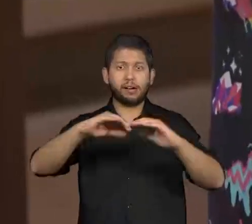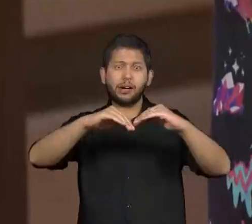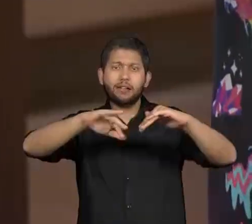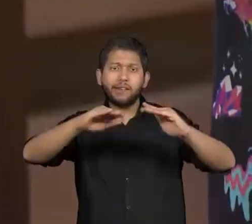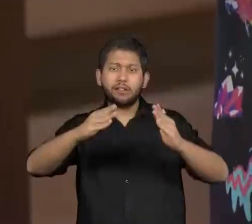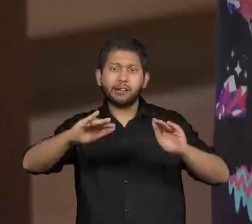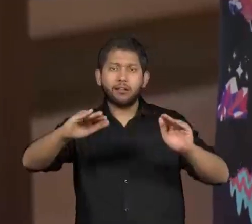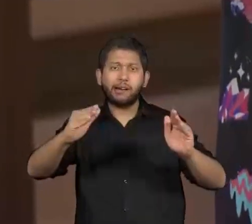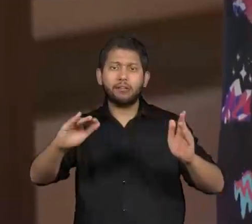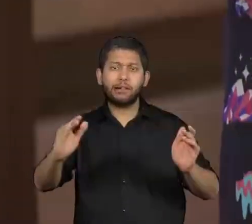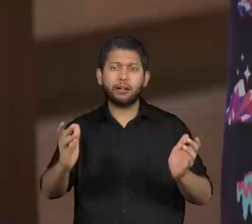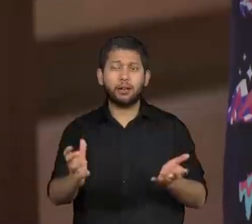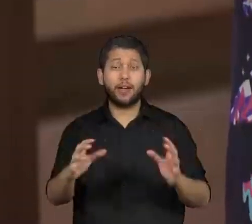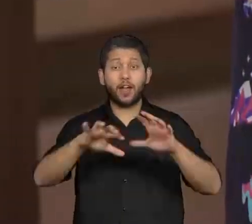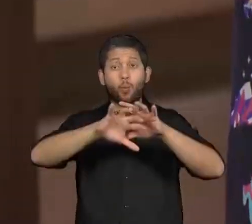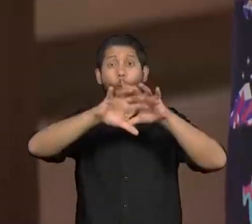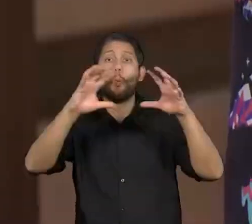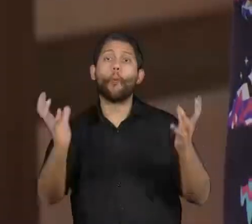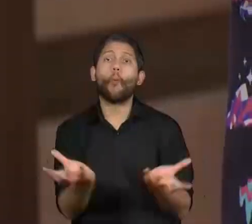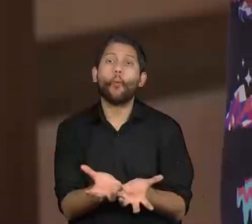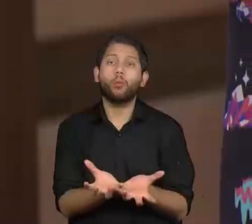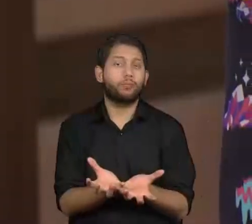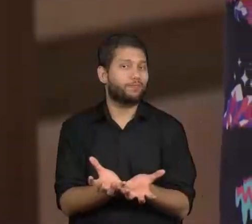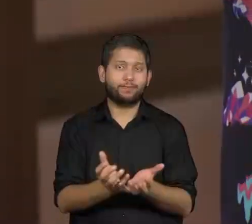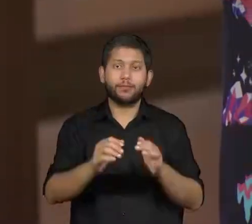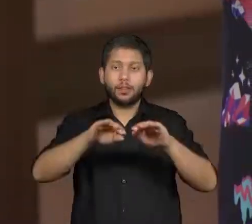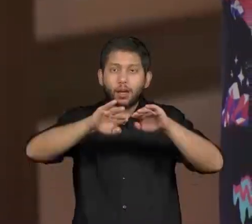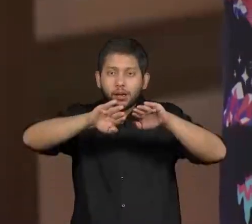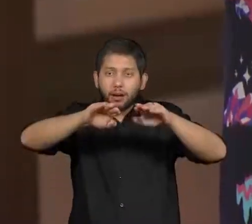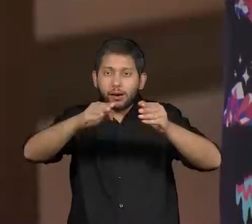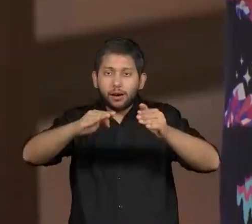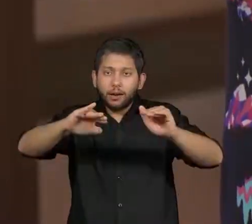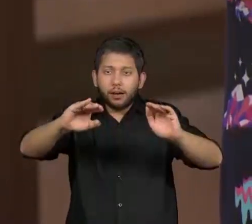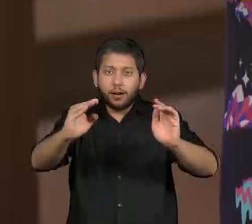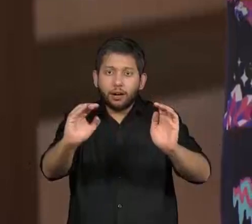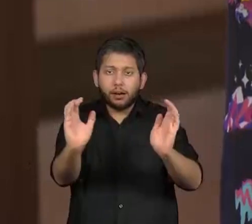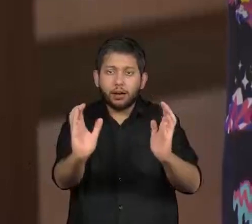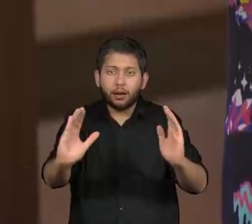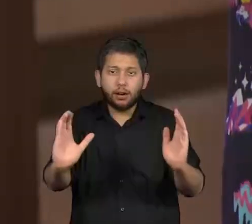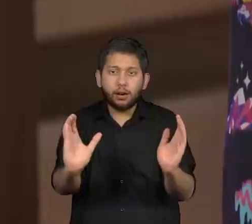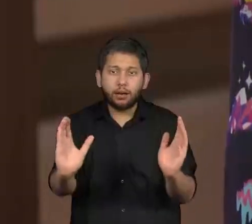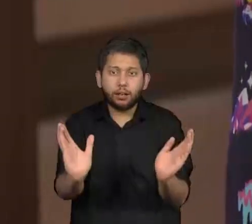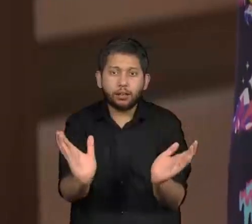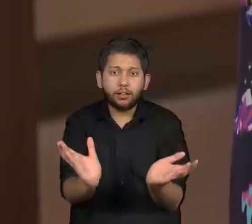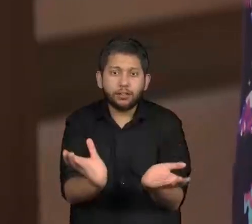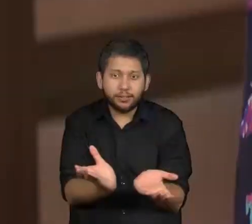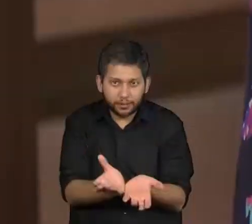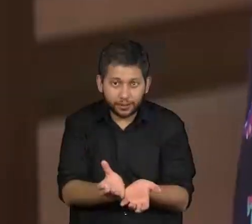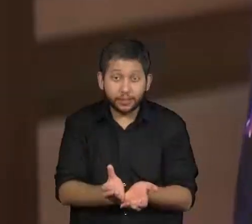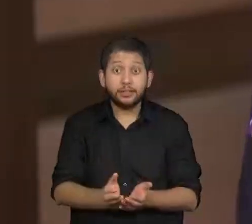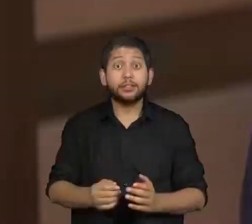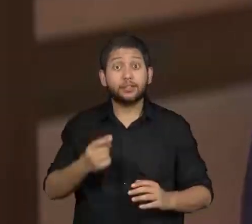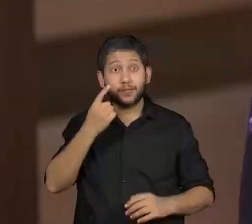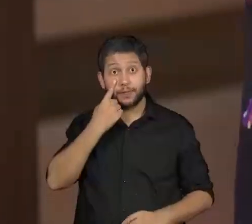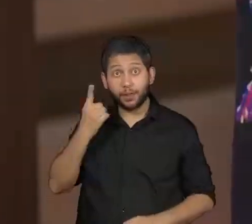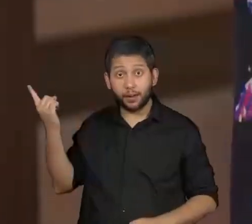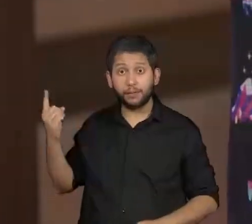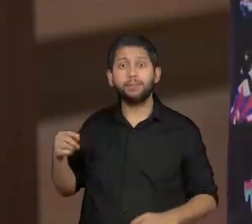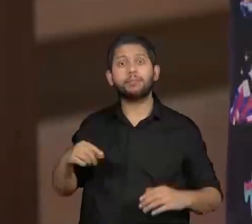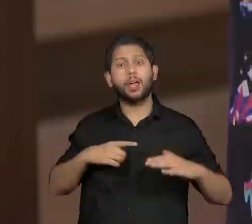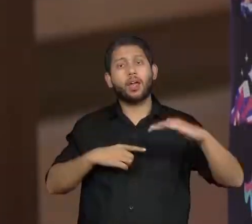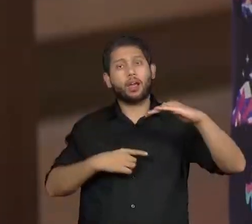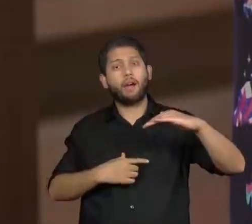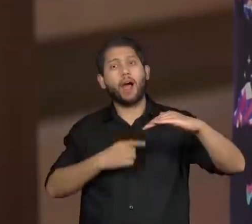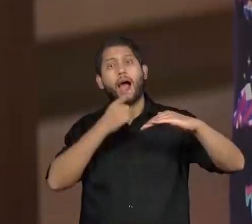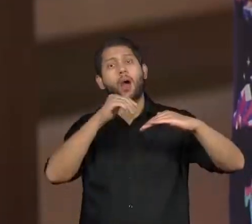planeta. Então, não é uma esfera lisa, é uma esfera onde tem muitas camadas diferentes. E essas